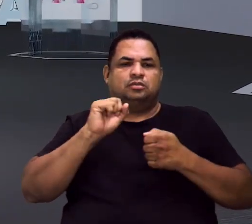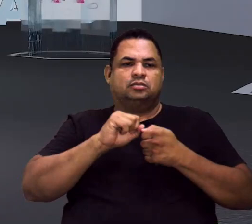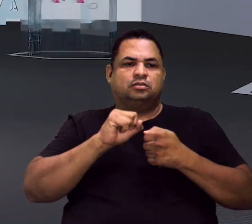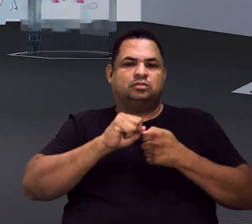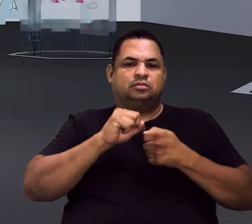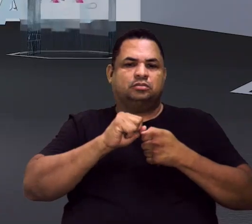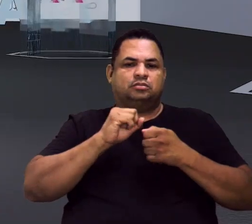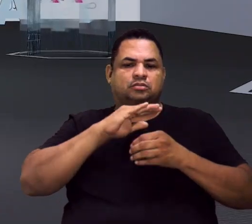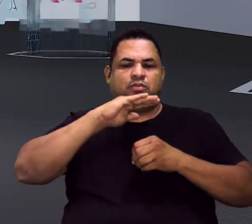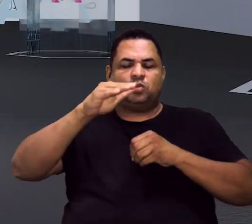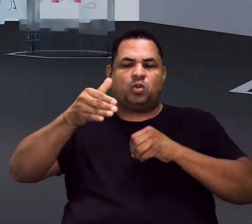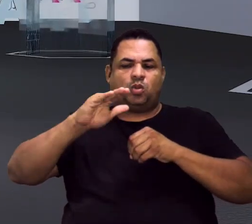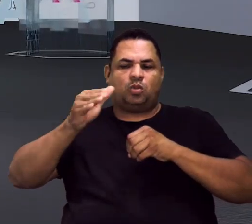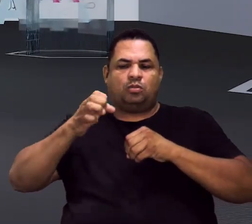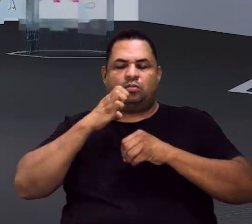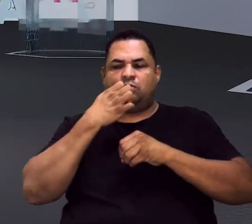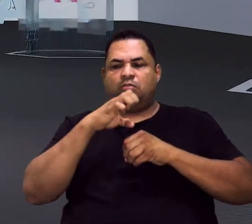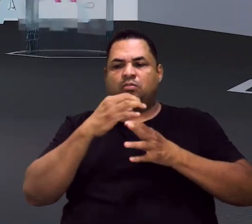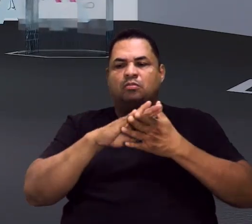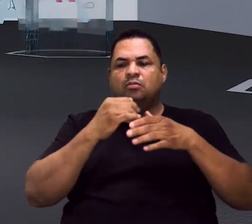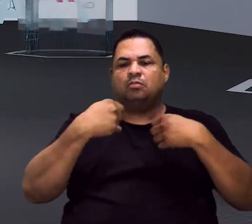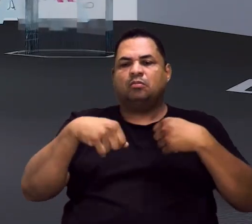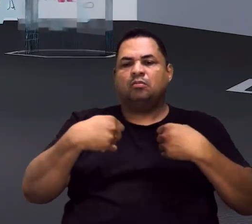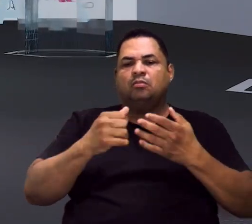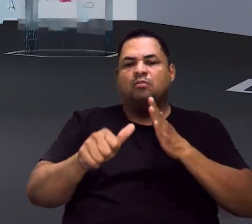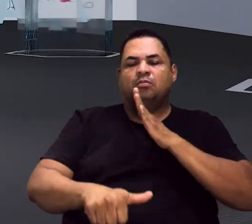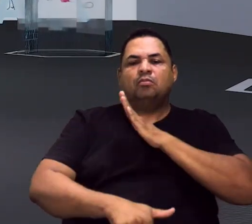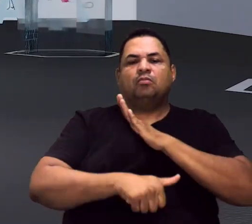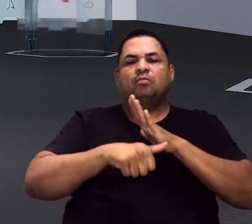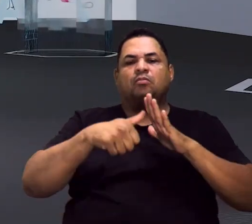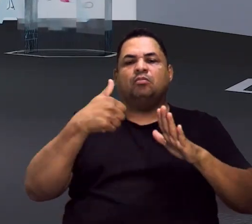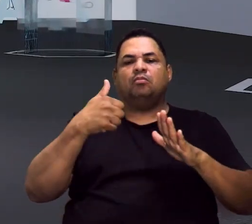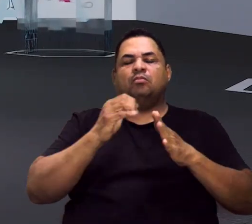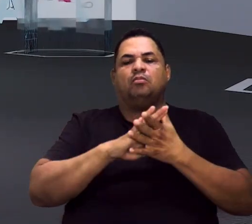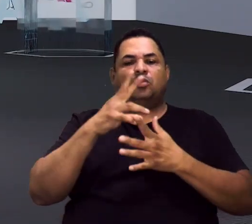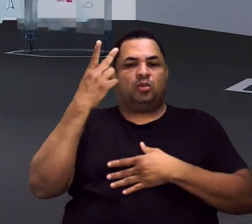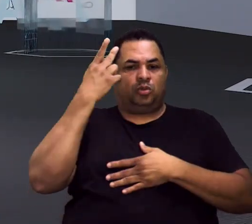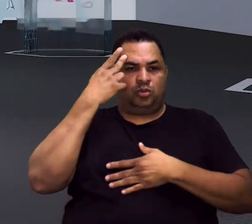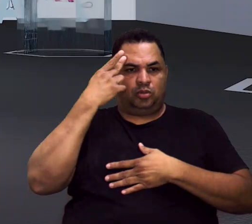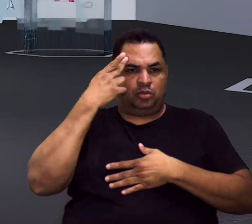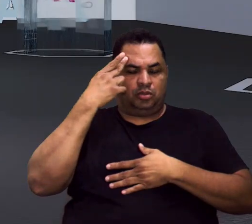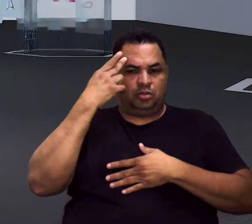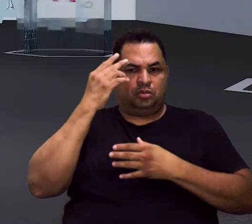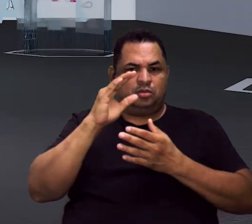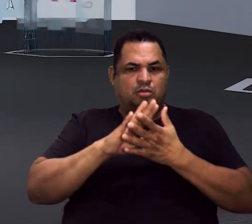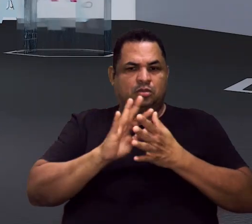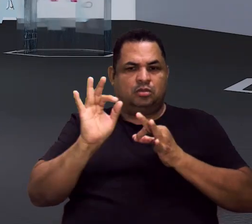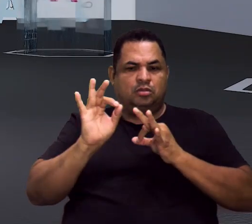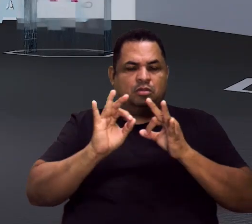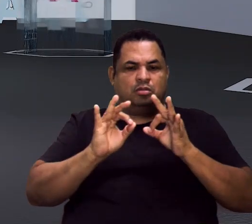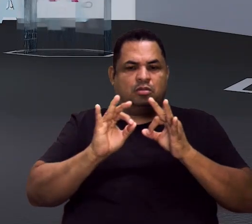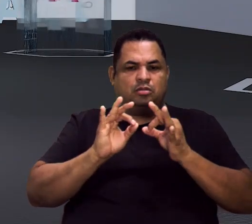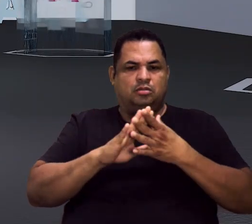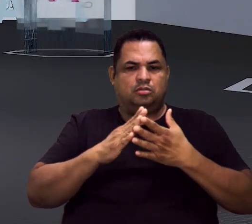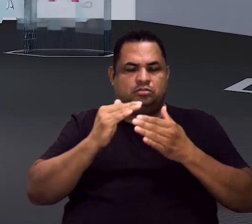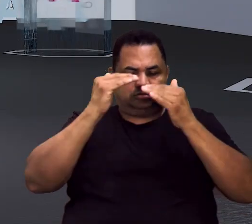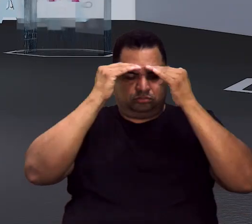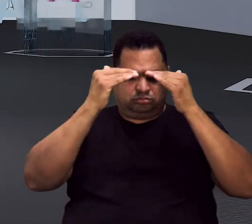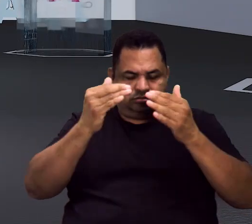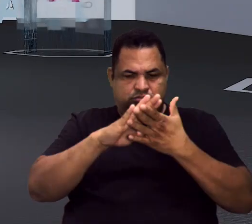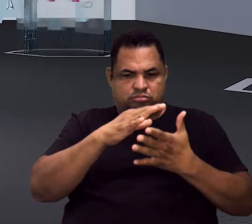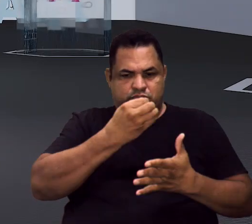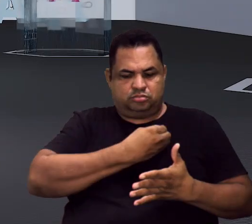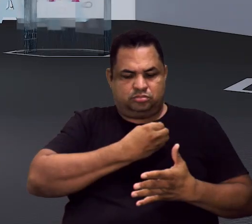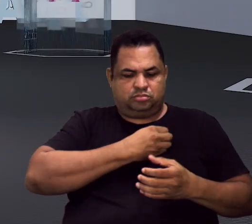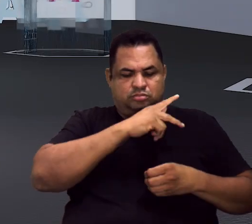a distribuição eletrônica, você tem que fazer primeiro do estado normal, considerando o número atômico, o número de